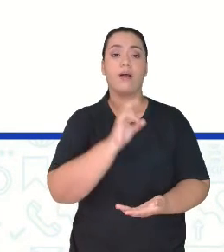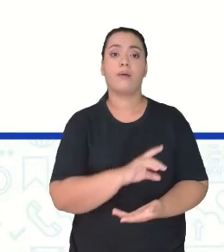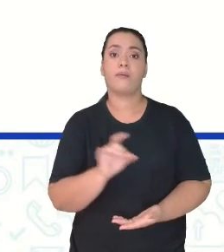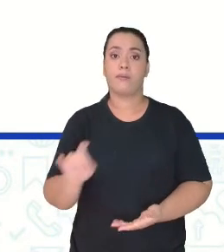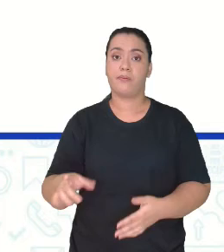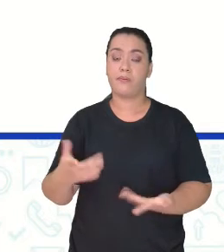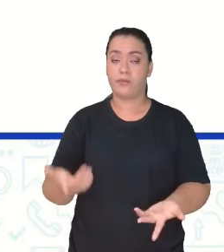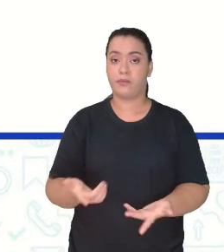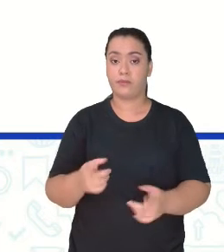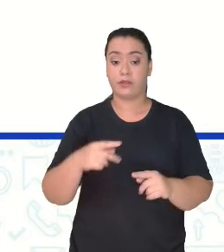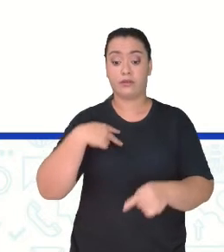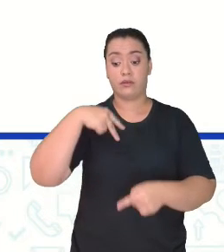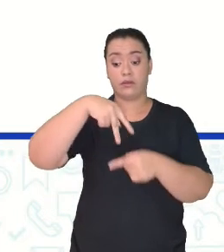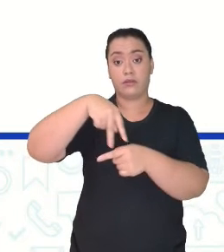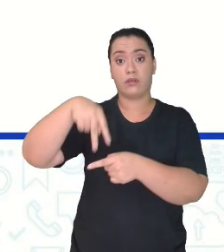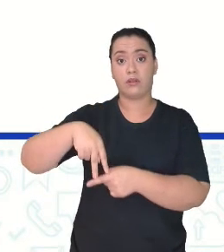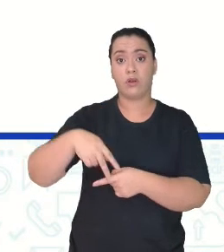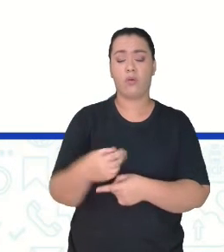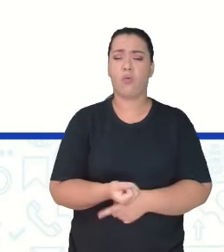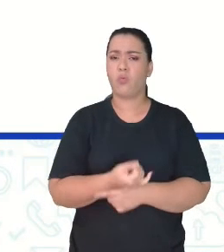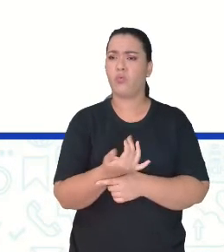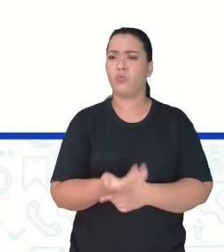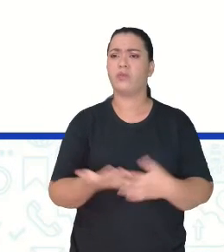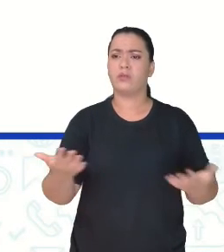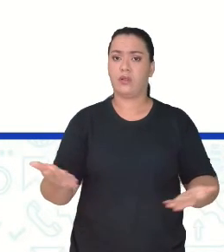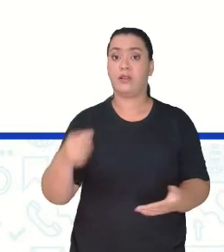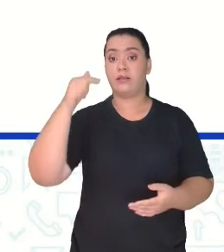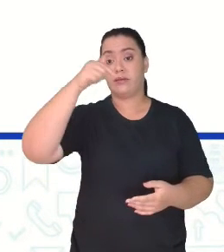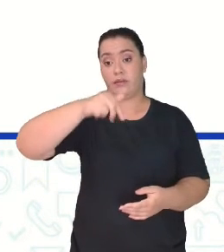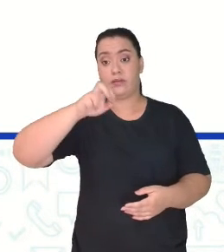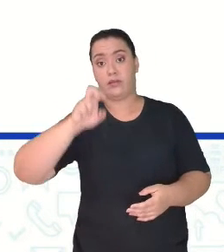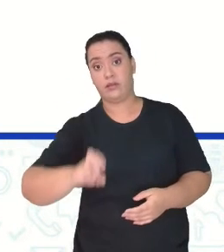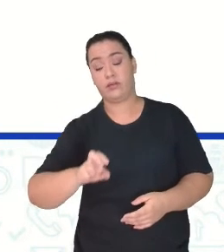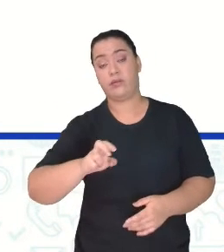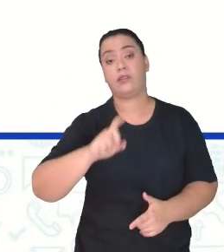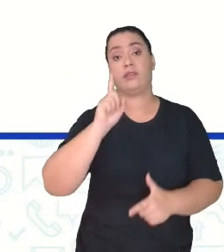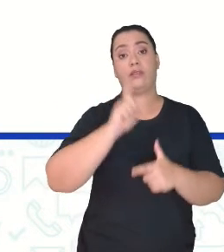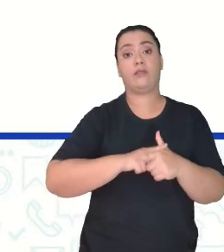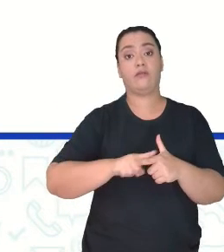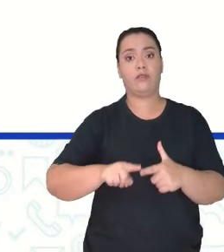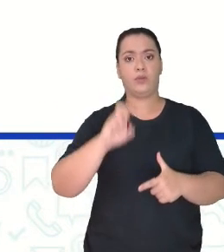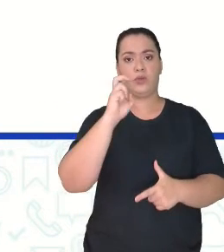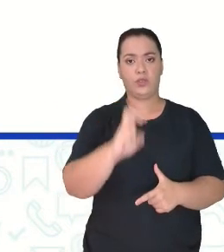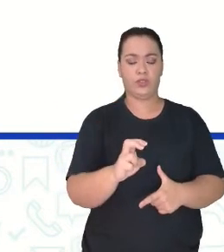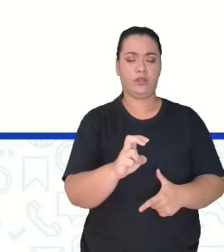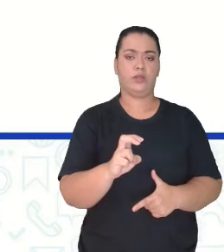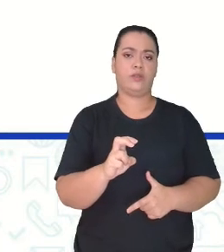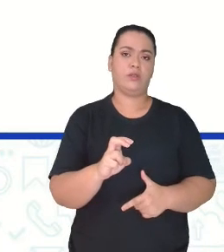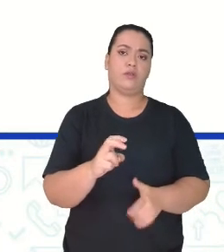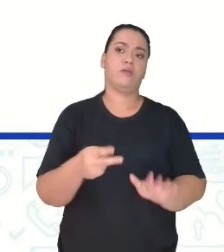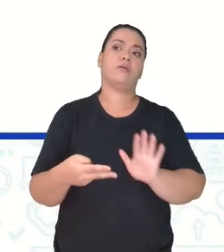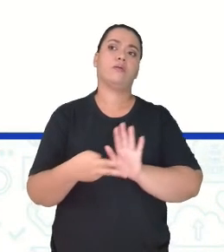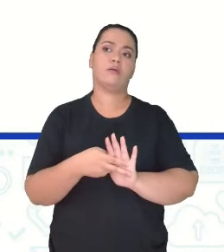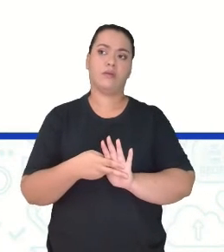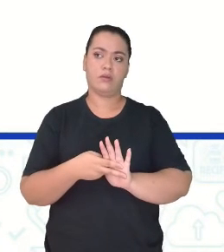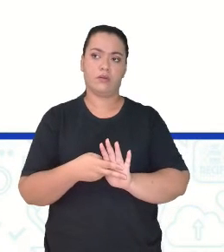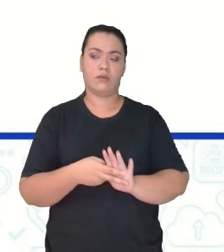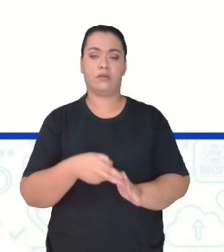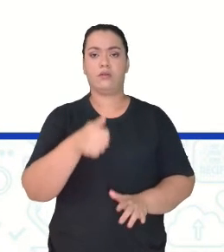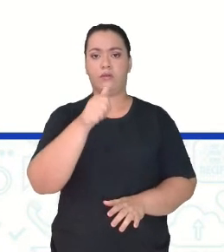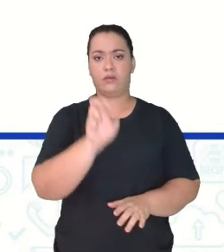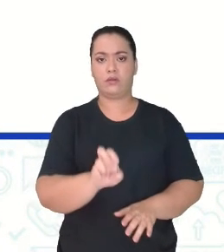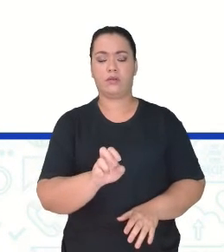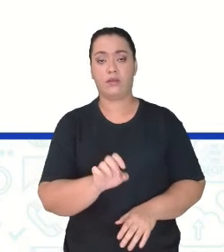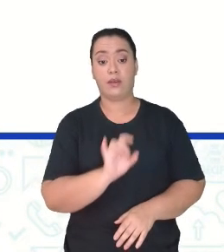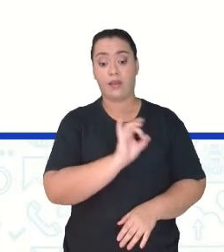triângulo desse? Cada triângulozinho desse aí vai ser igual a 75 dividido por 5. Ou